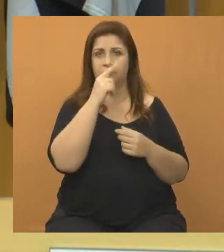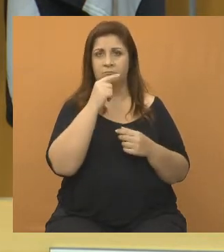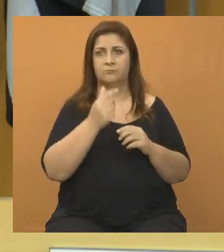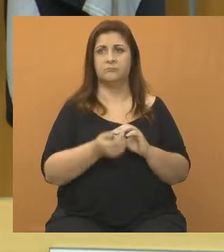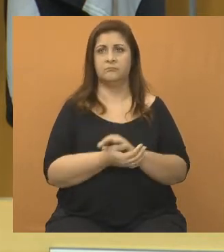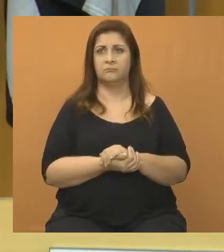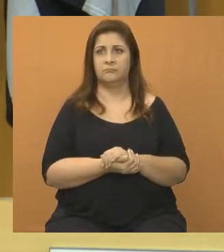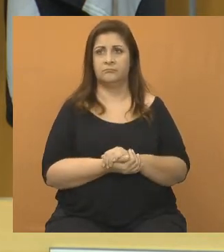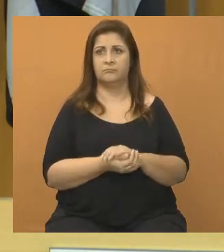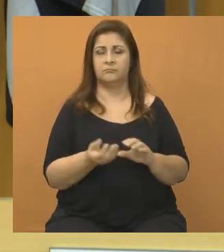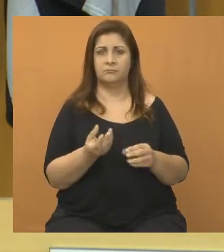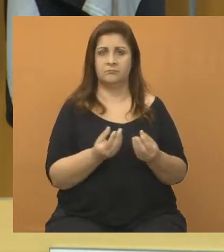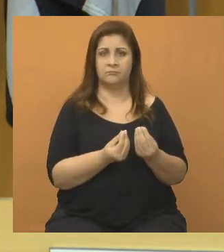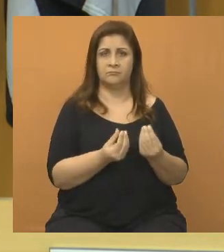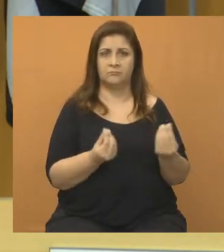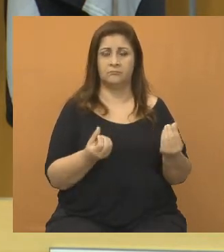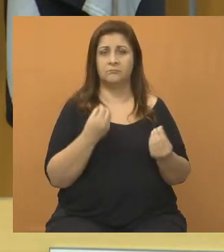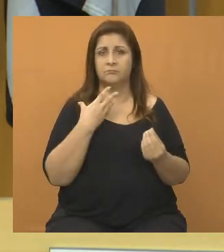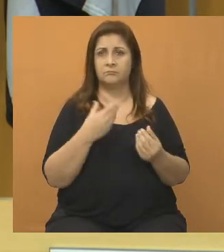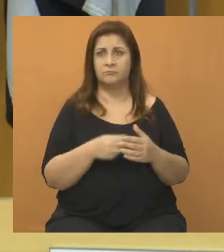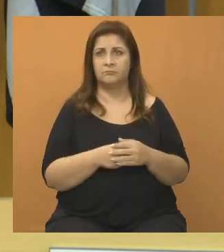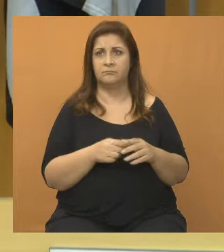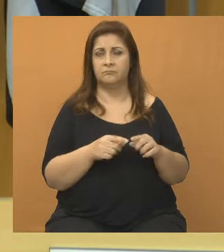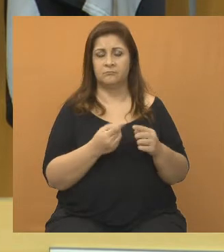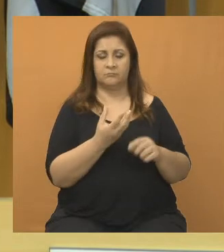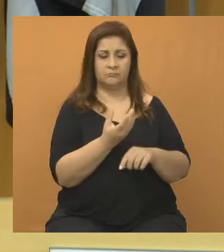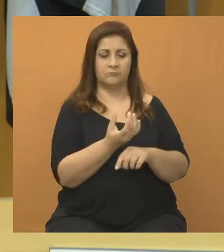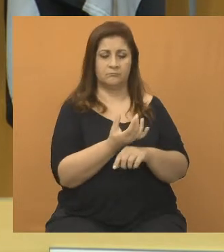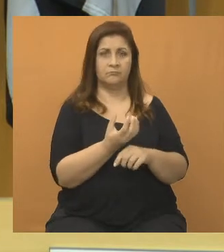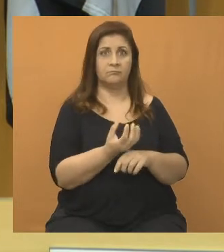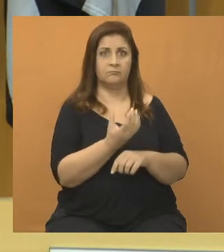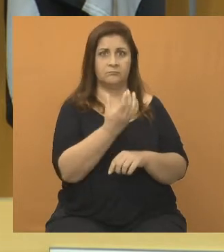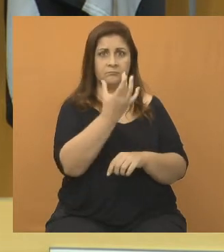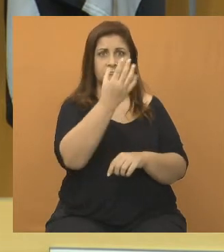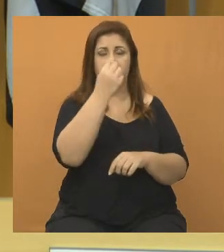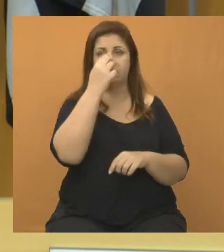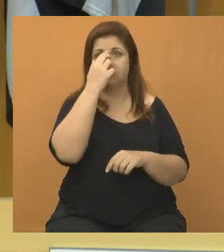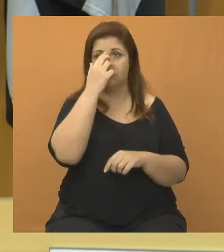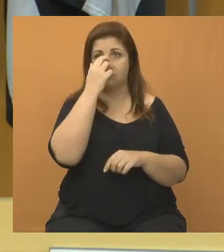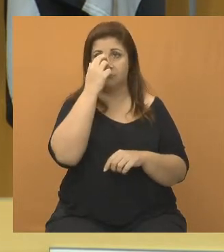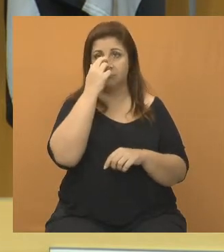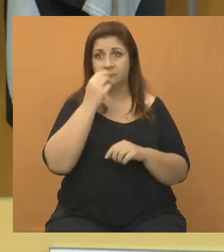terra fértil, o que faz com que o mato também cresça numa velocidade